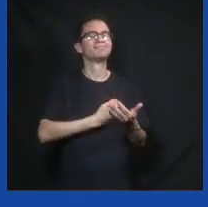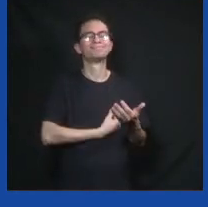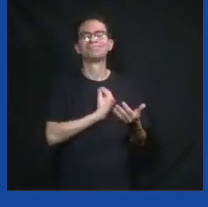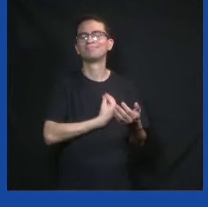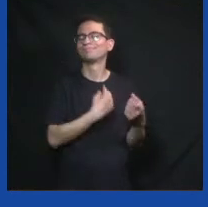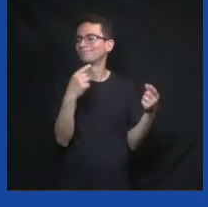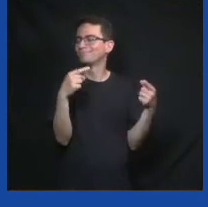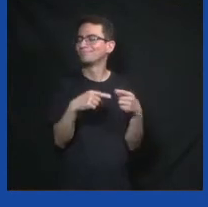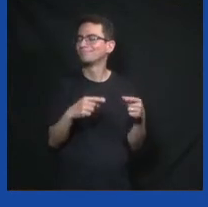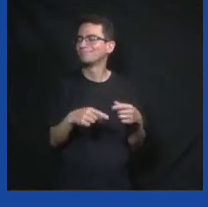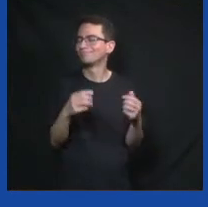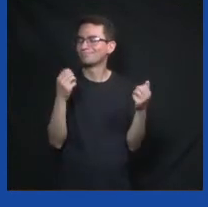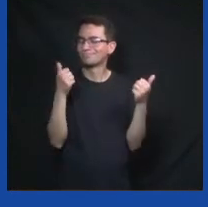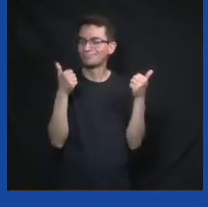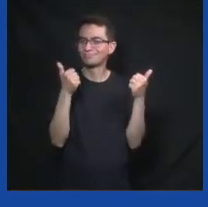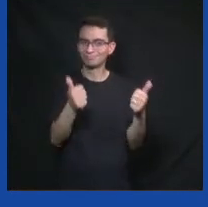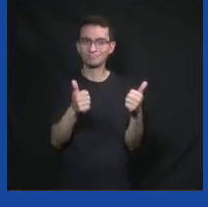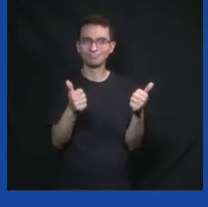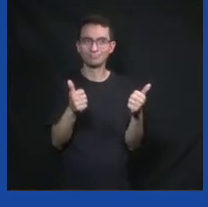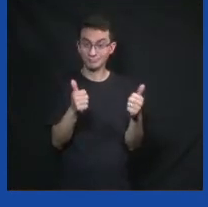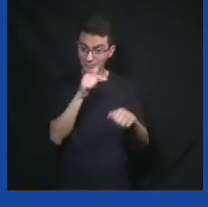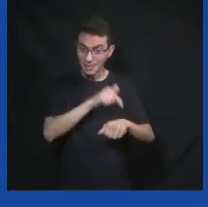expressivos. Cumpriu o tempo?